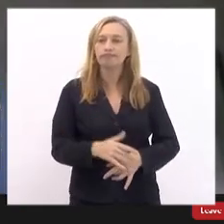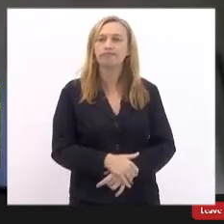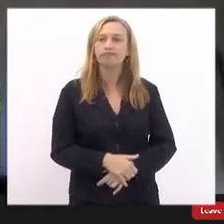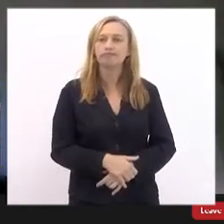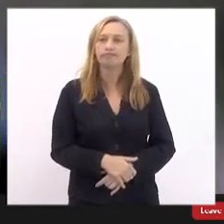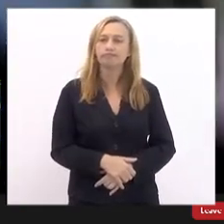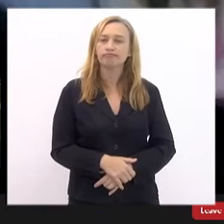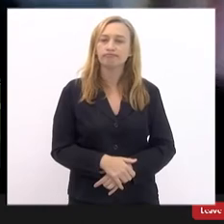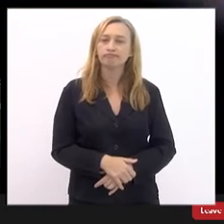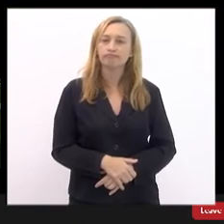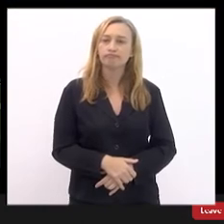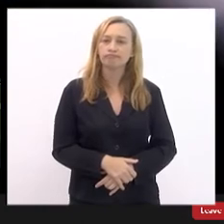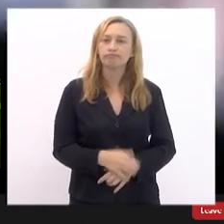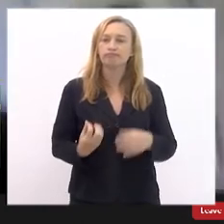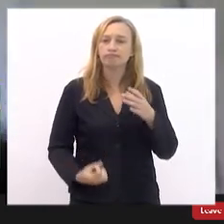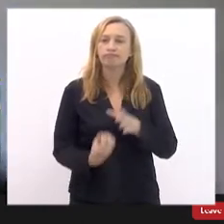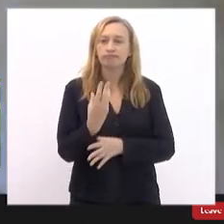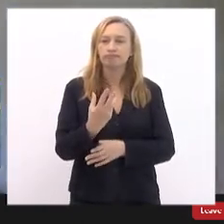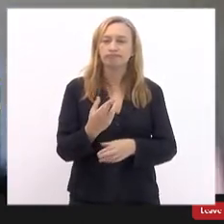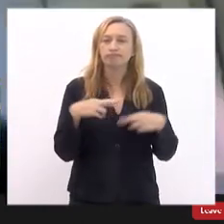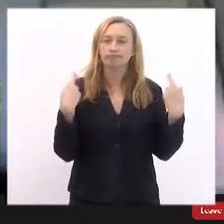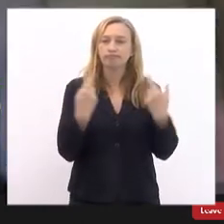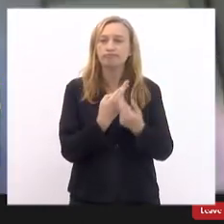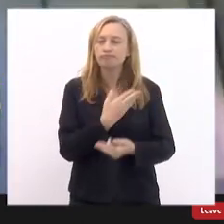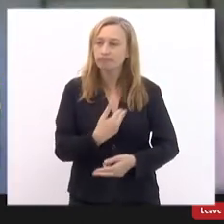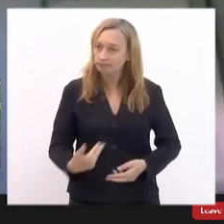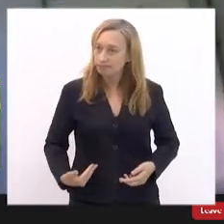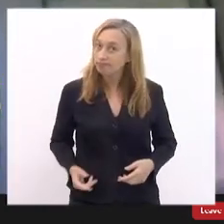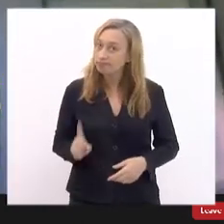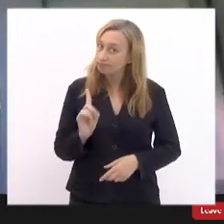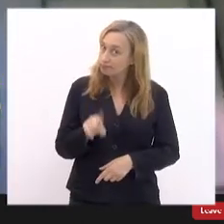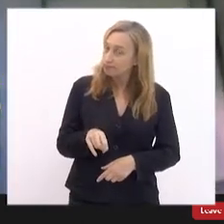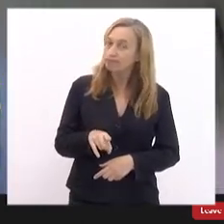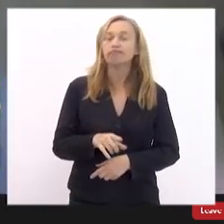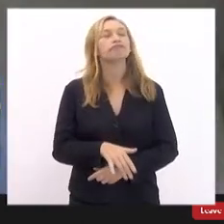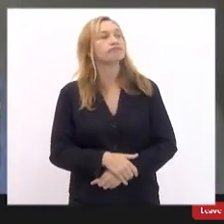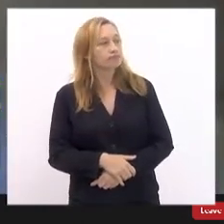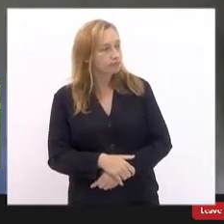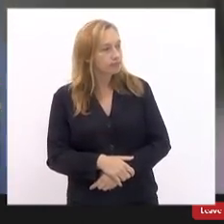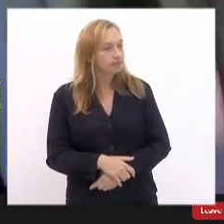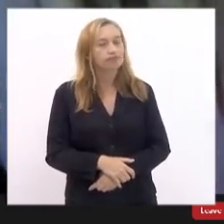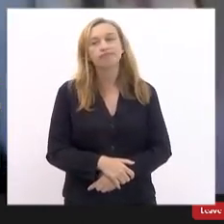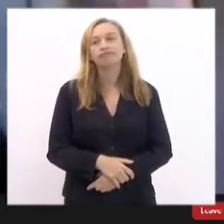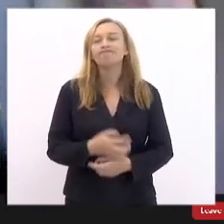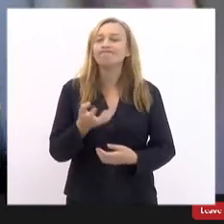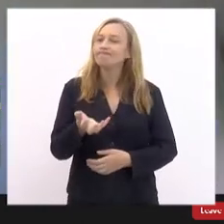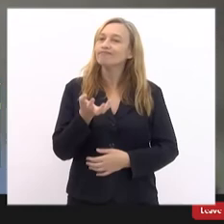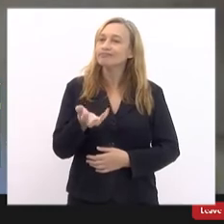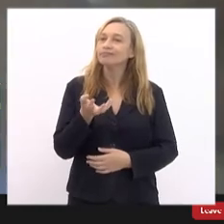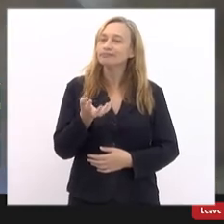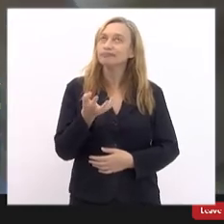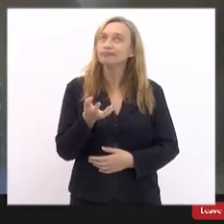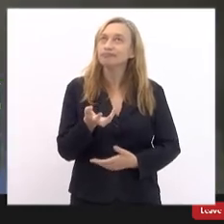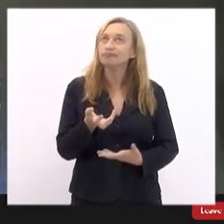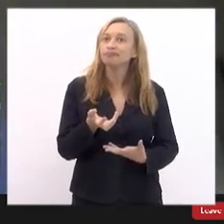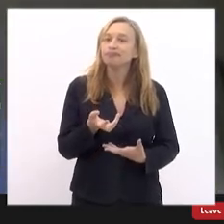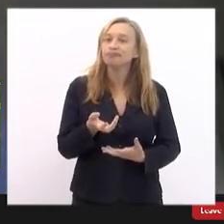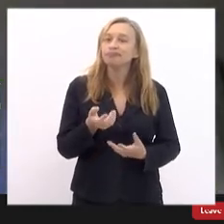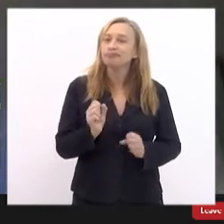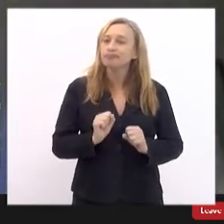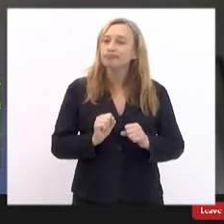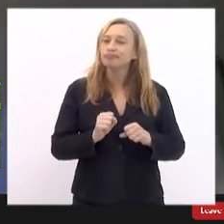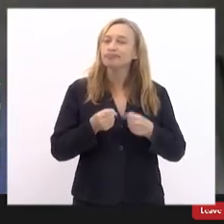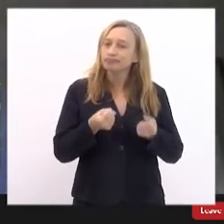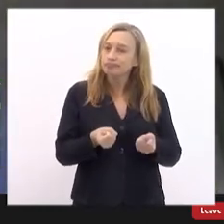pela realização dessa audiência pública, né? E aí eu só queria, de repente, reforçar,